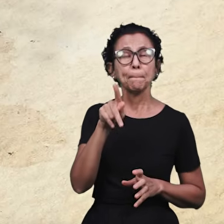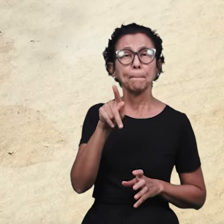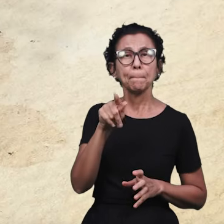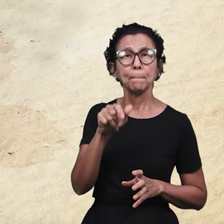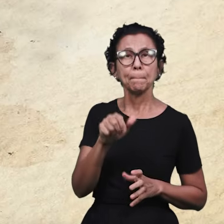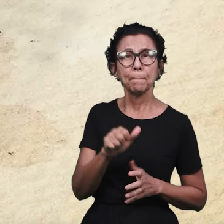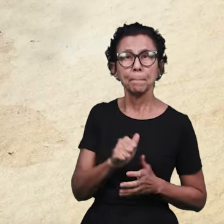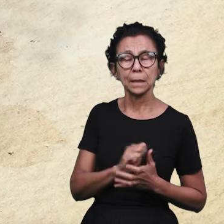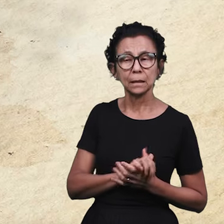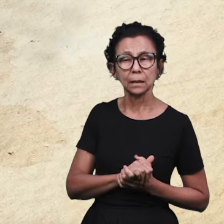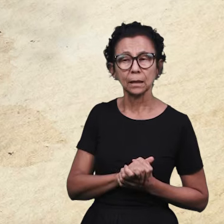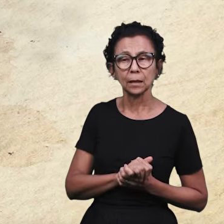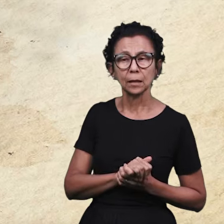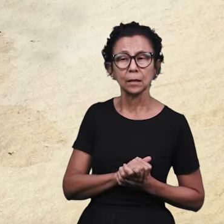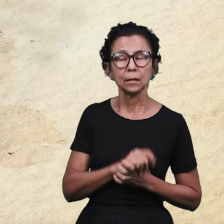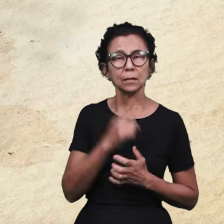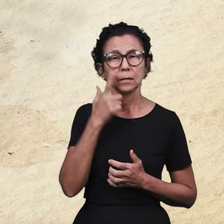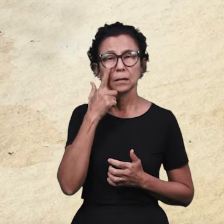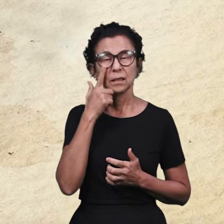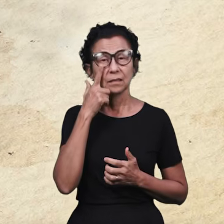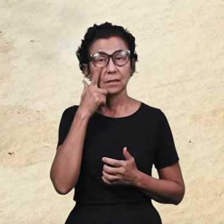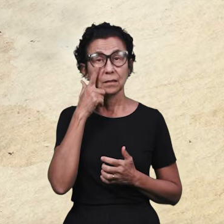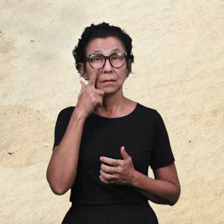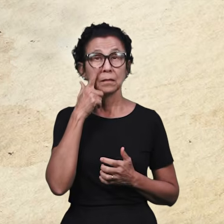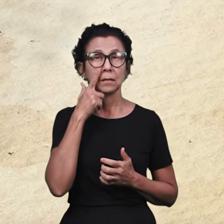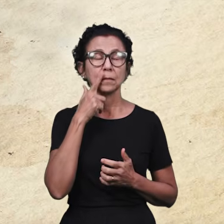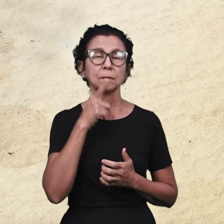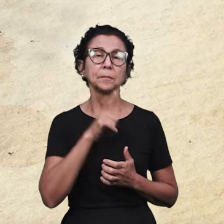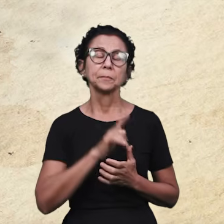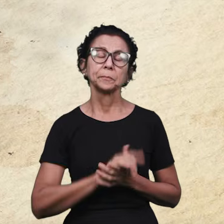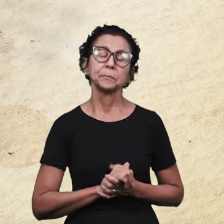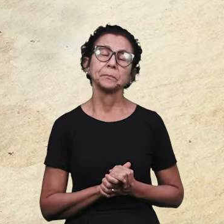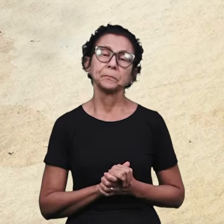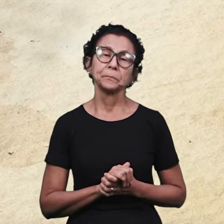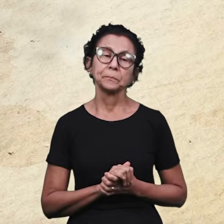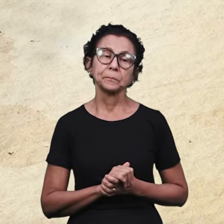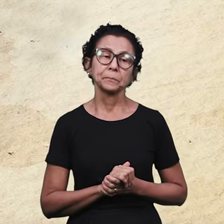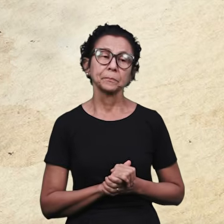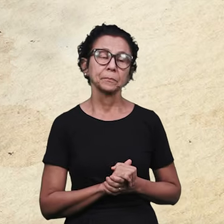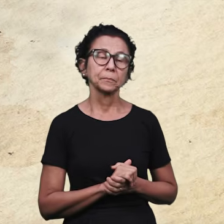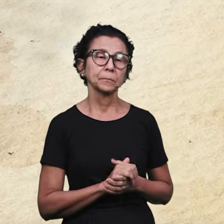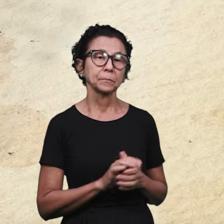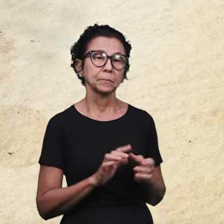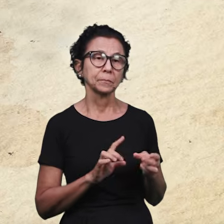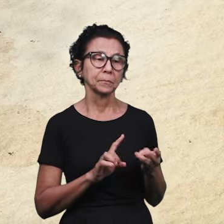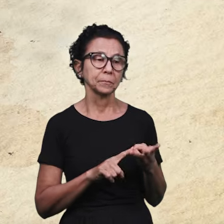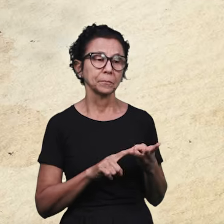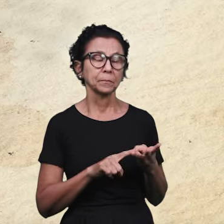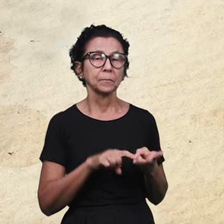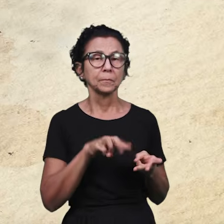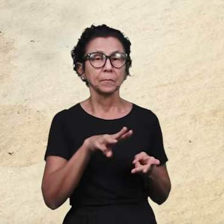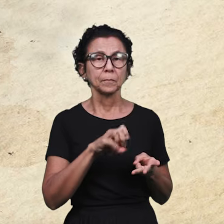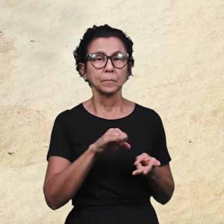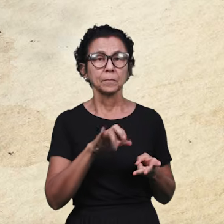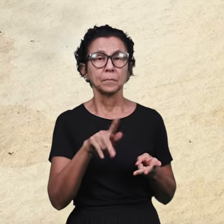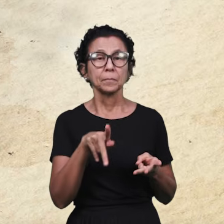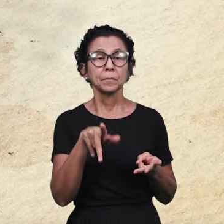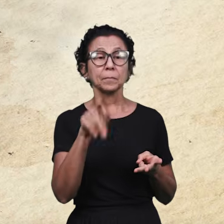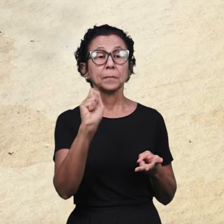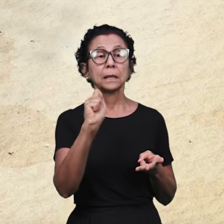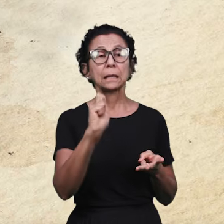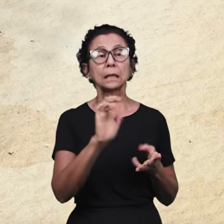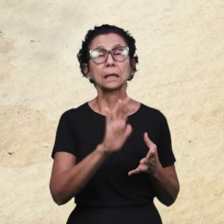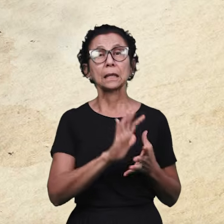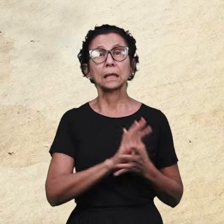da sua voz para o rei seja por também". Porém Mica disse: "Vive o Senhor, que o meu